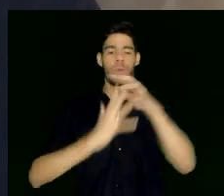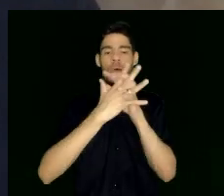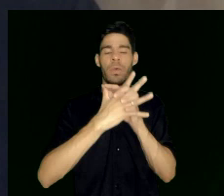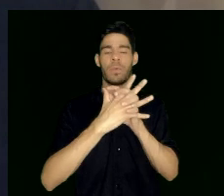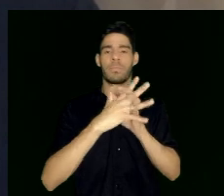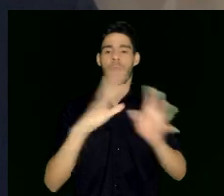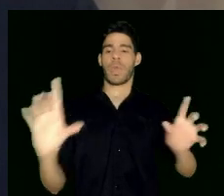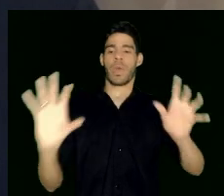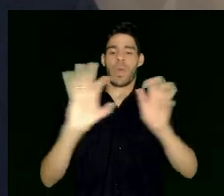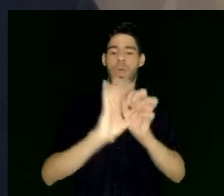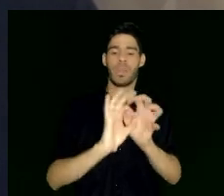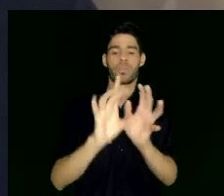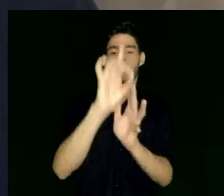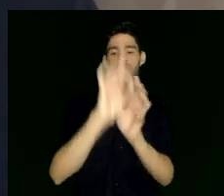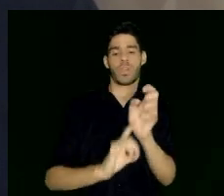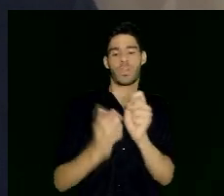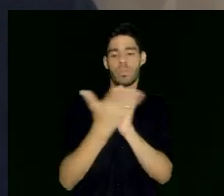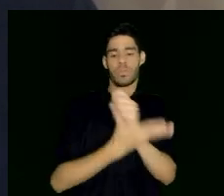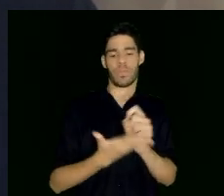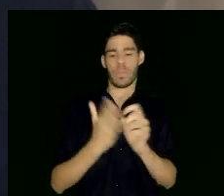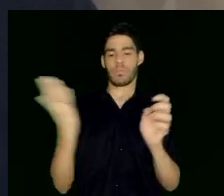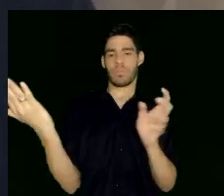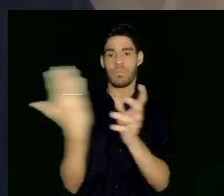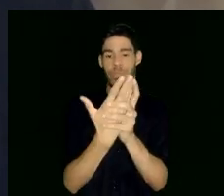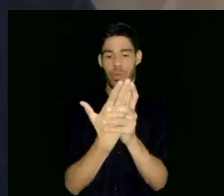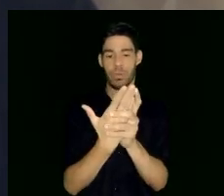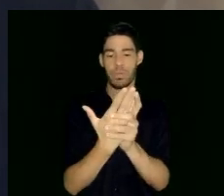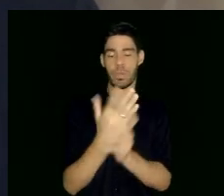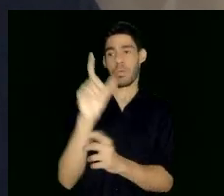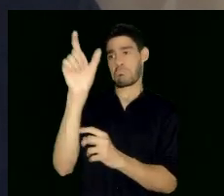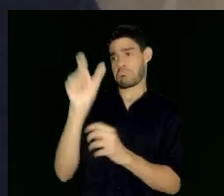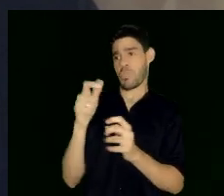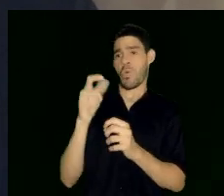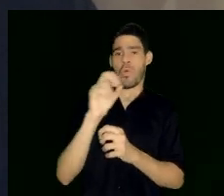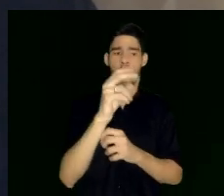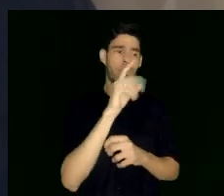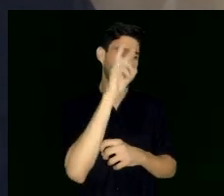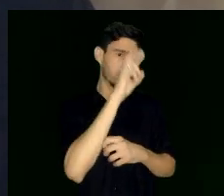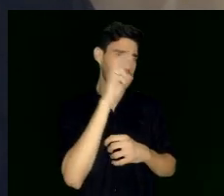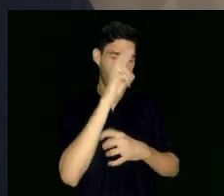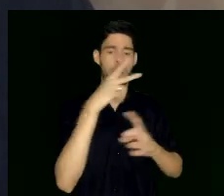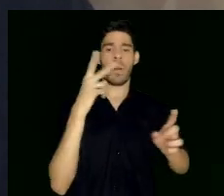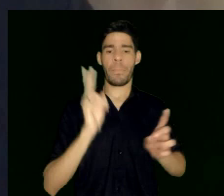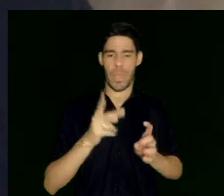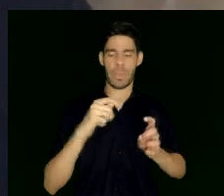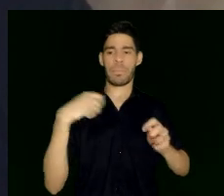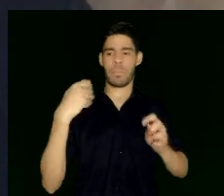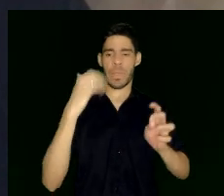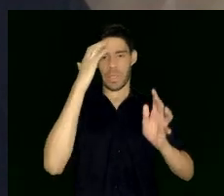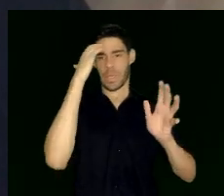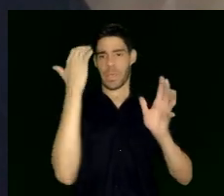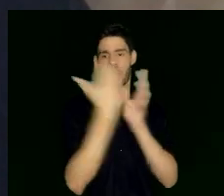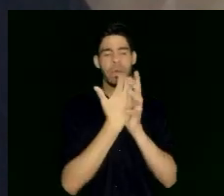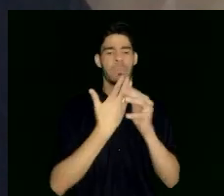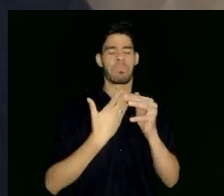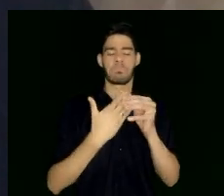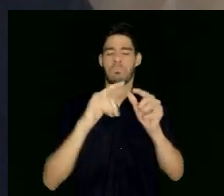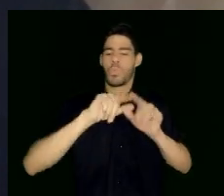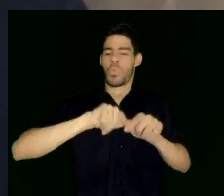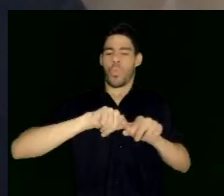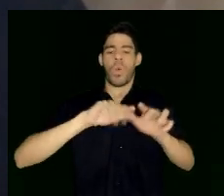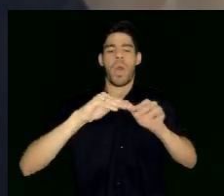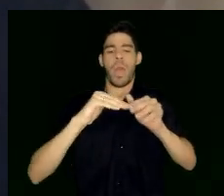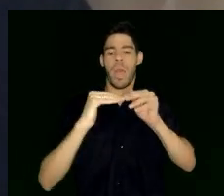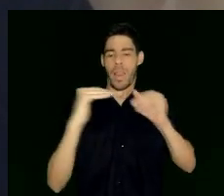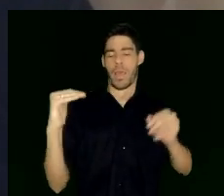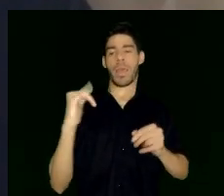de excesso em detrimento dos direitos fundamentais do processado ou do investigado, o que deve ser mantido e deve ser respeitado